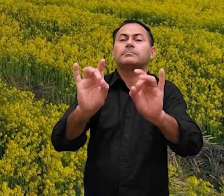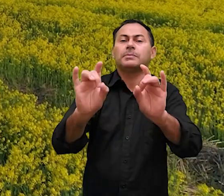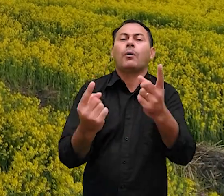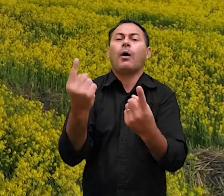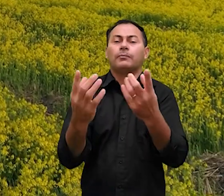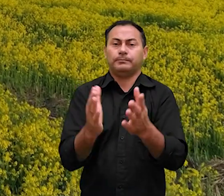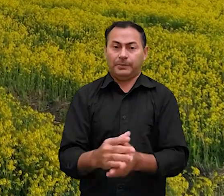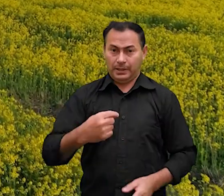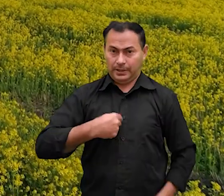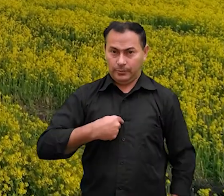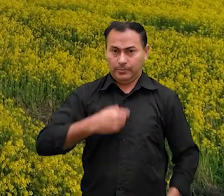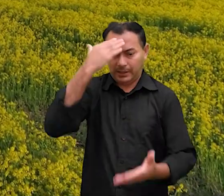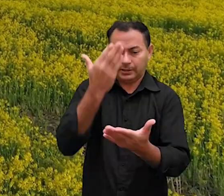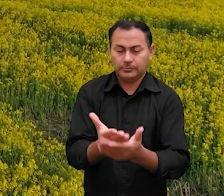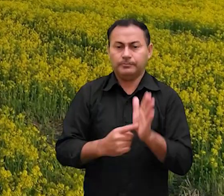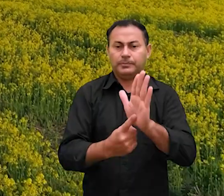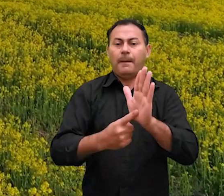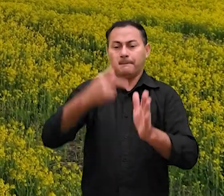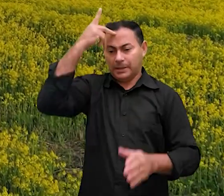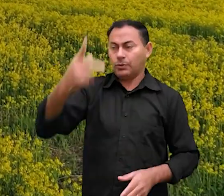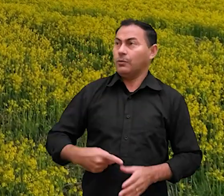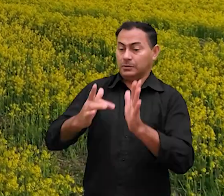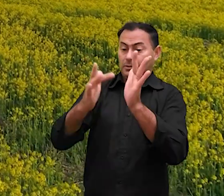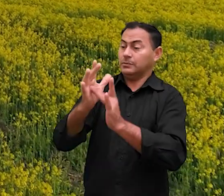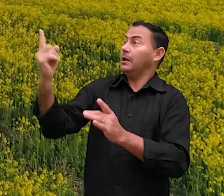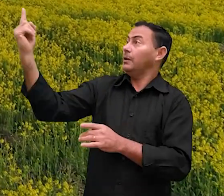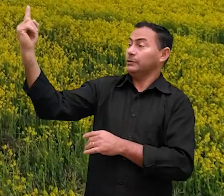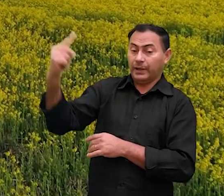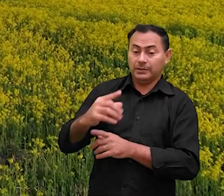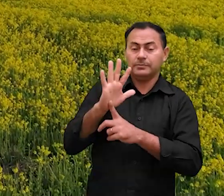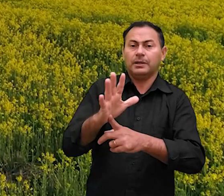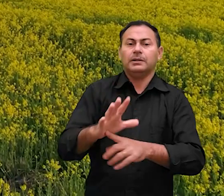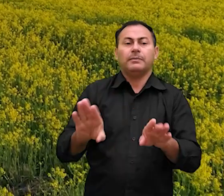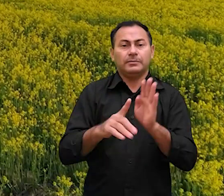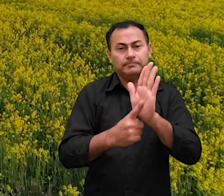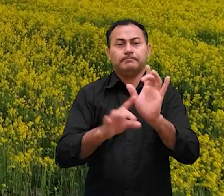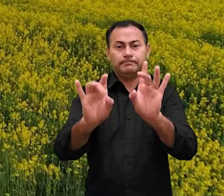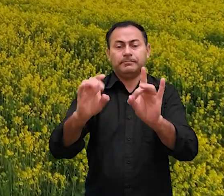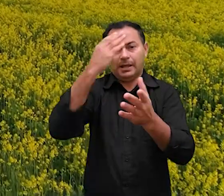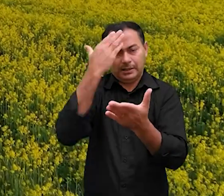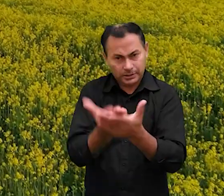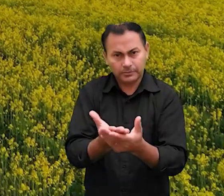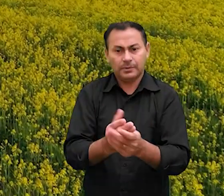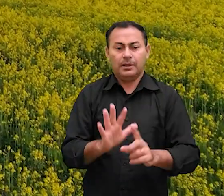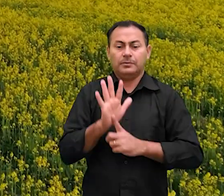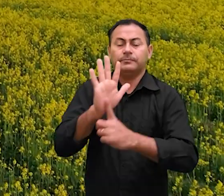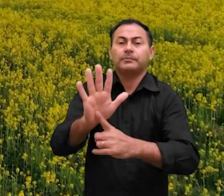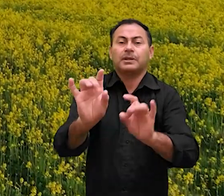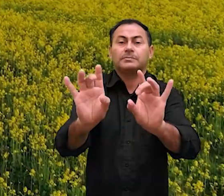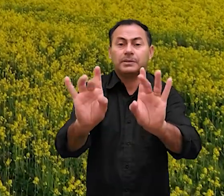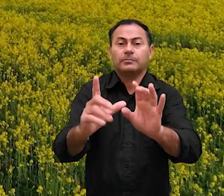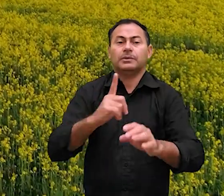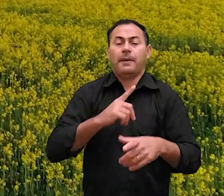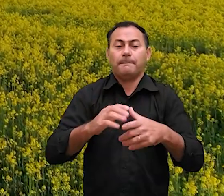especial? Eu acredito em revelação pessoal, assim como acredito na revelação especial. E entendo que a revelação